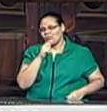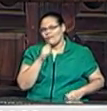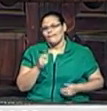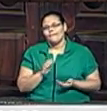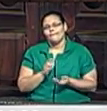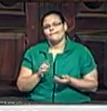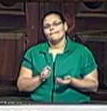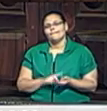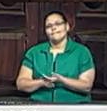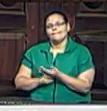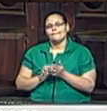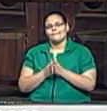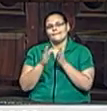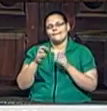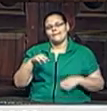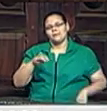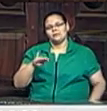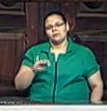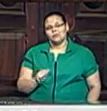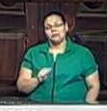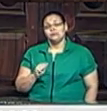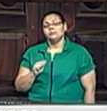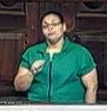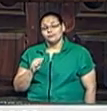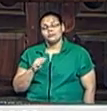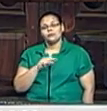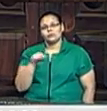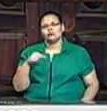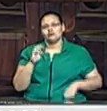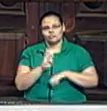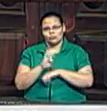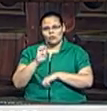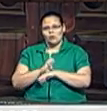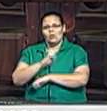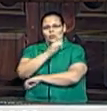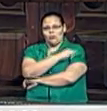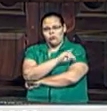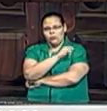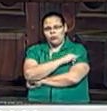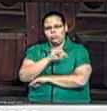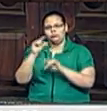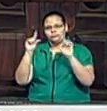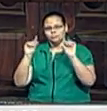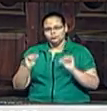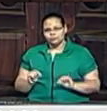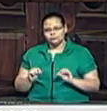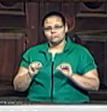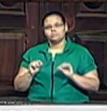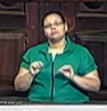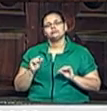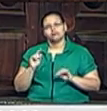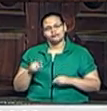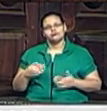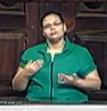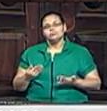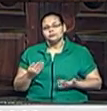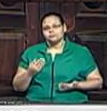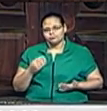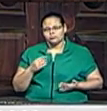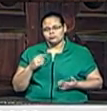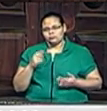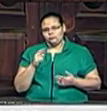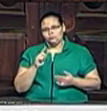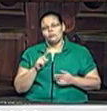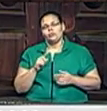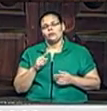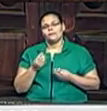R$ 100,00. E com isso, o desembolso do Estado do Rio de Janeiro será menor. Basta fazer a pactuação adequada